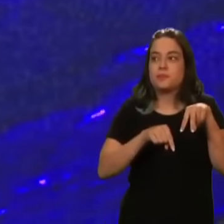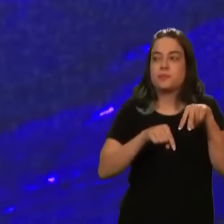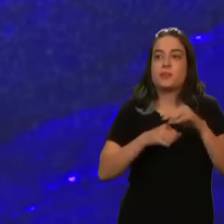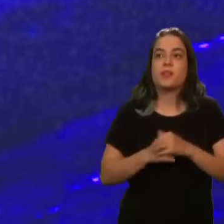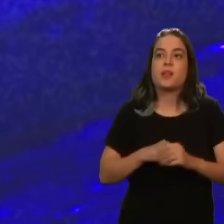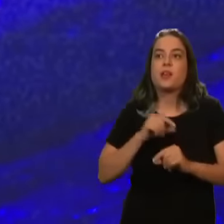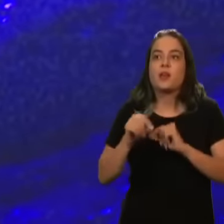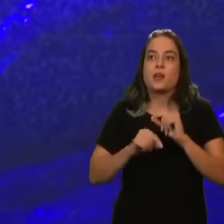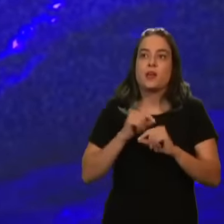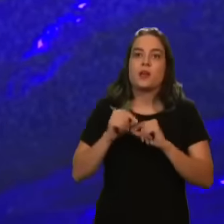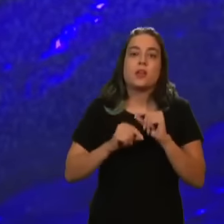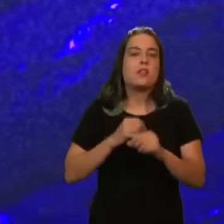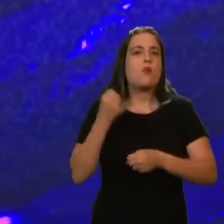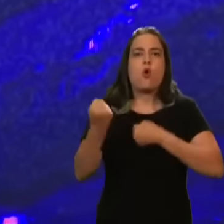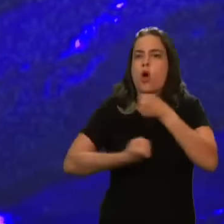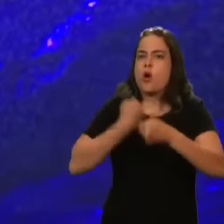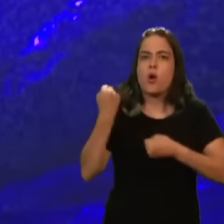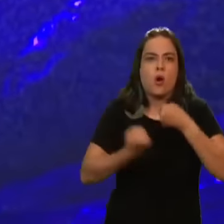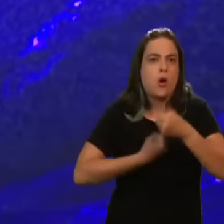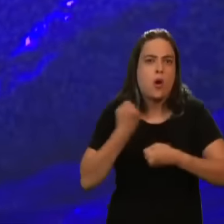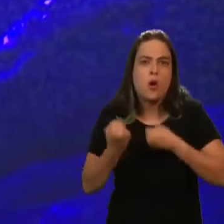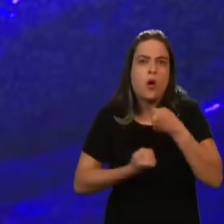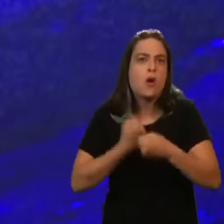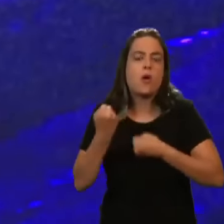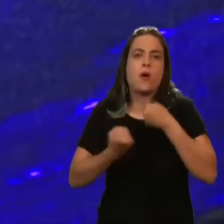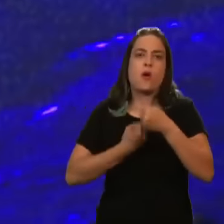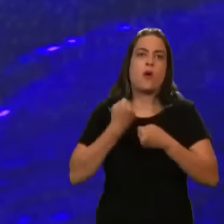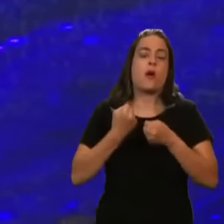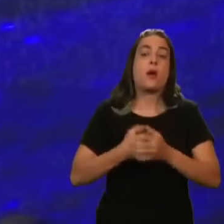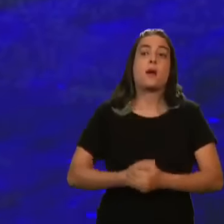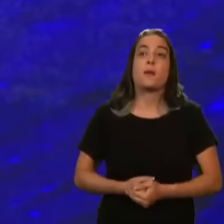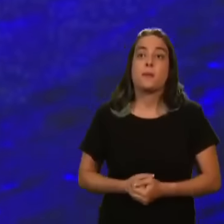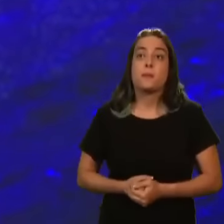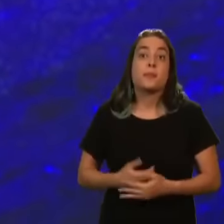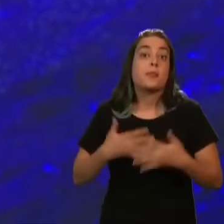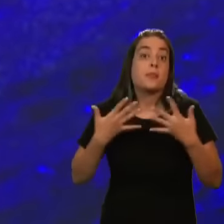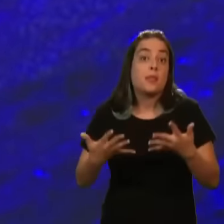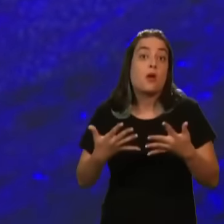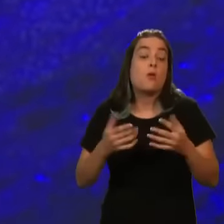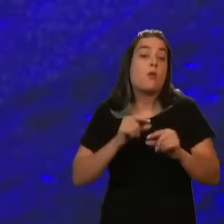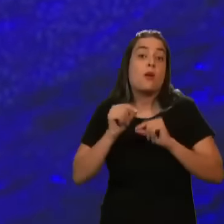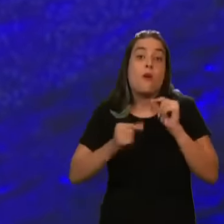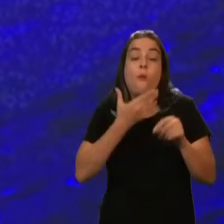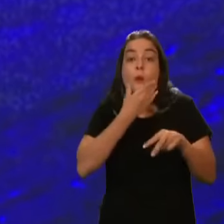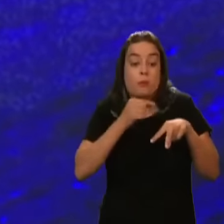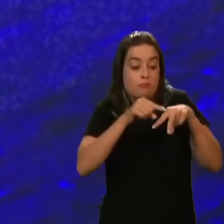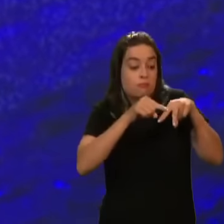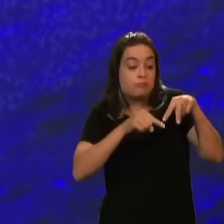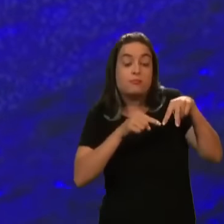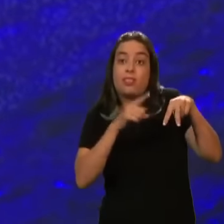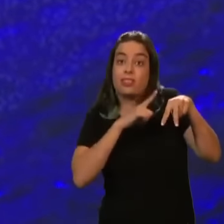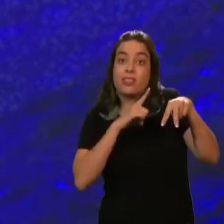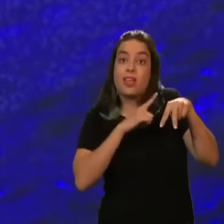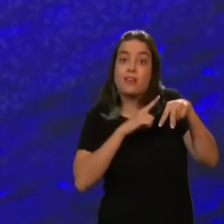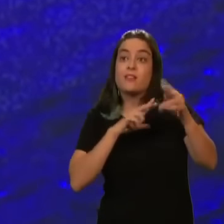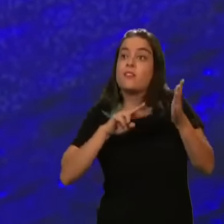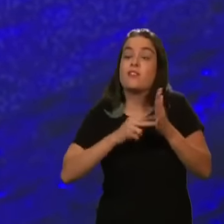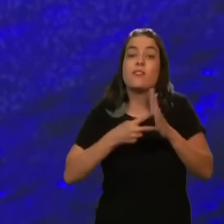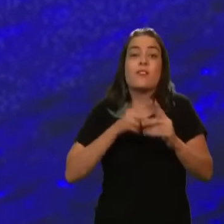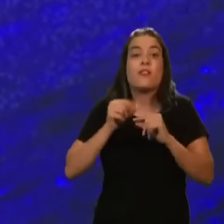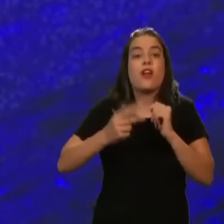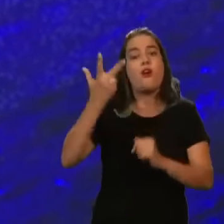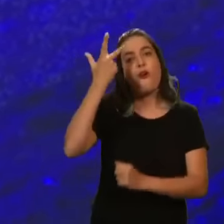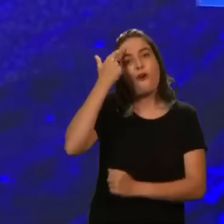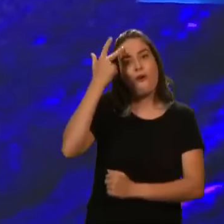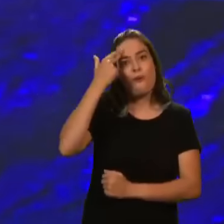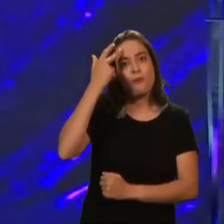todo lado. Correndo para todo lado. Isso é para ser comum. O que, que é isso, Lucim? É a invasão do